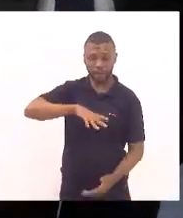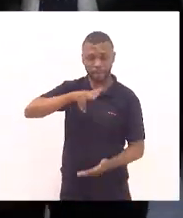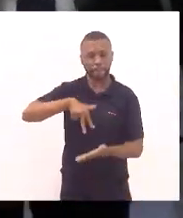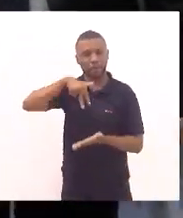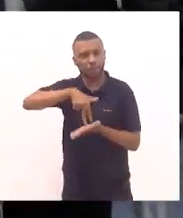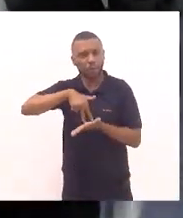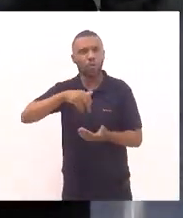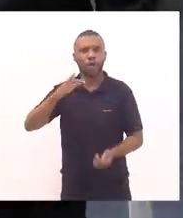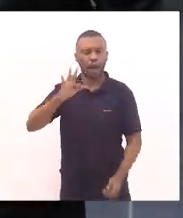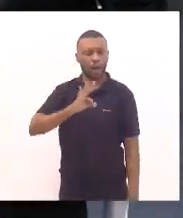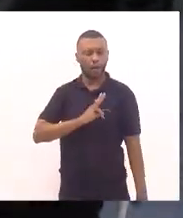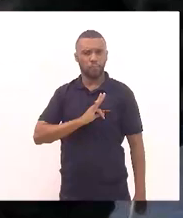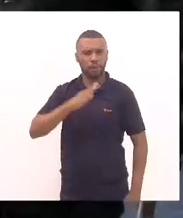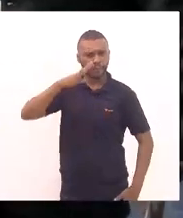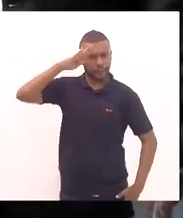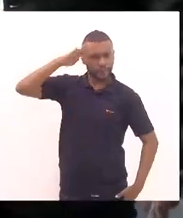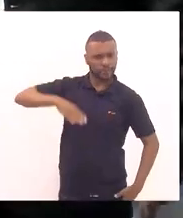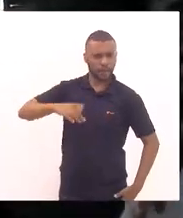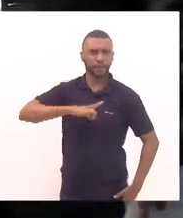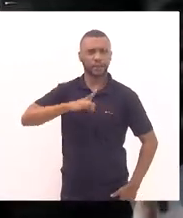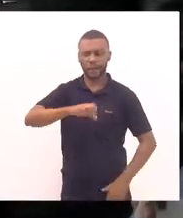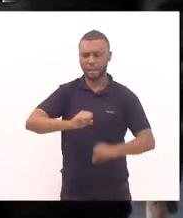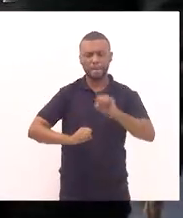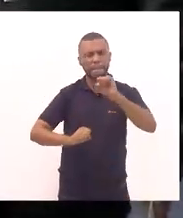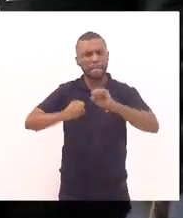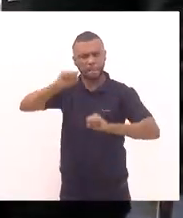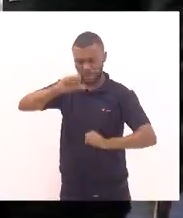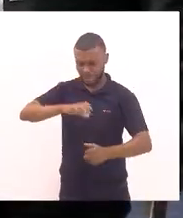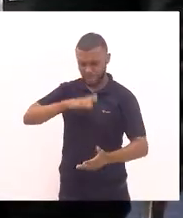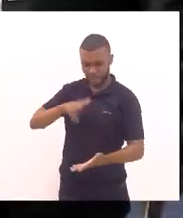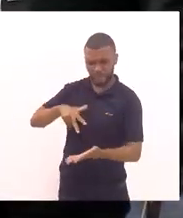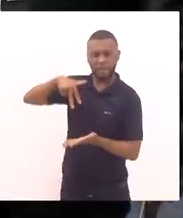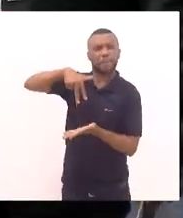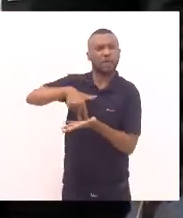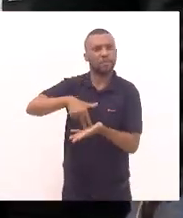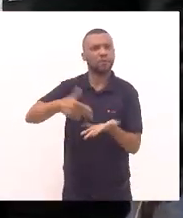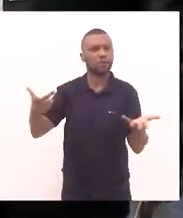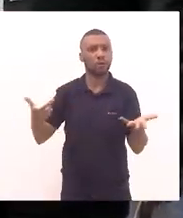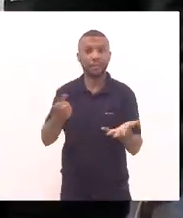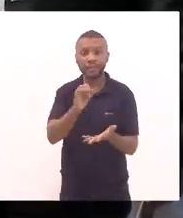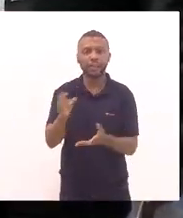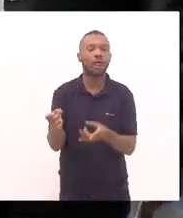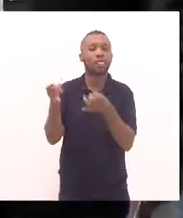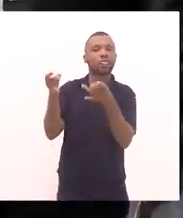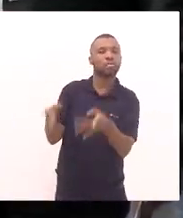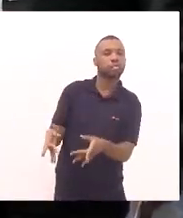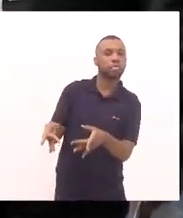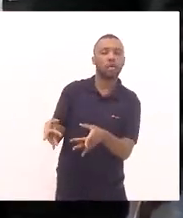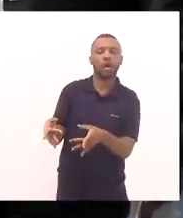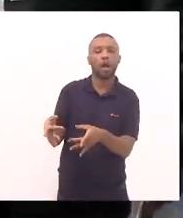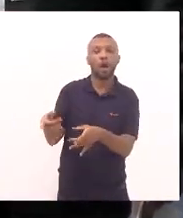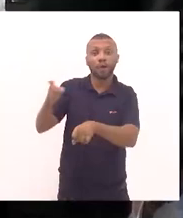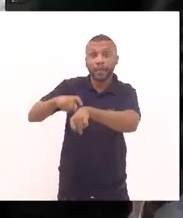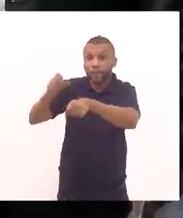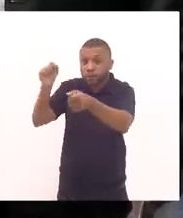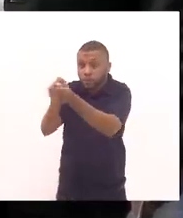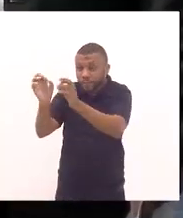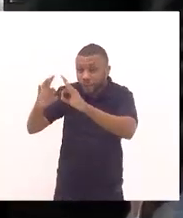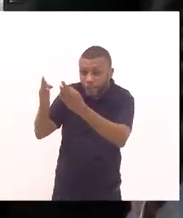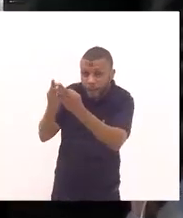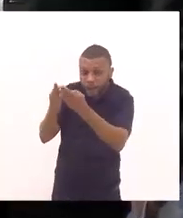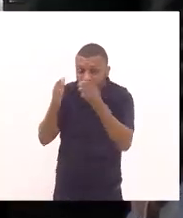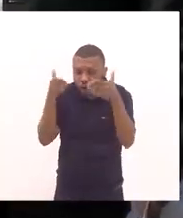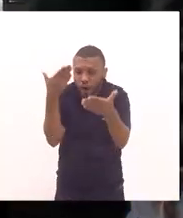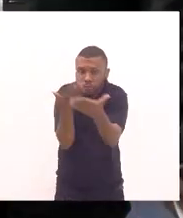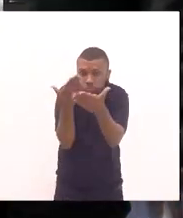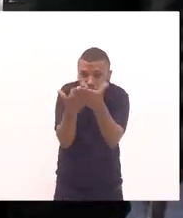bravura. Afinal de contas, quem abre mão do tempo com a família, se dedica ao concurso, é aprovado, se torna